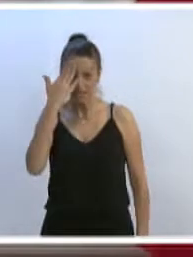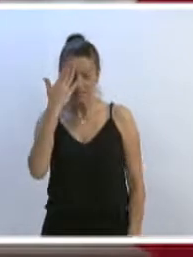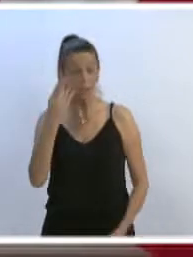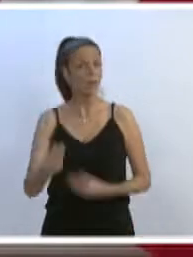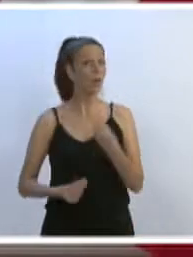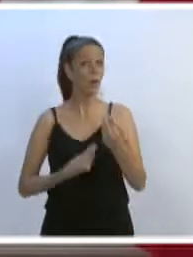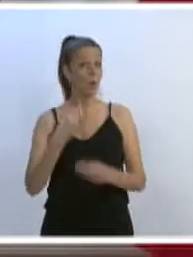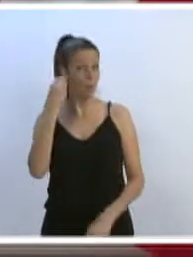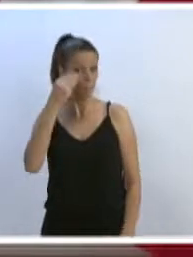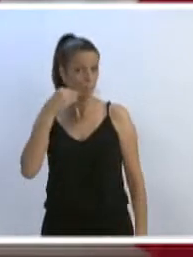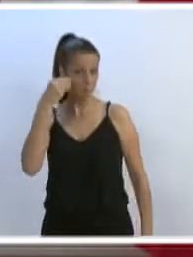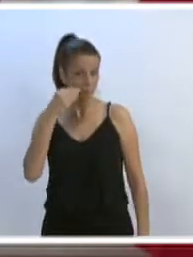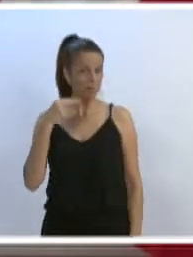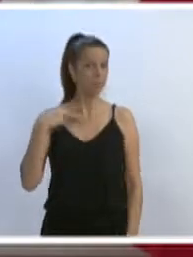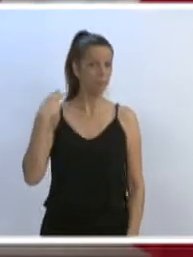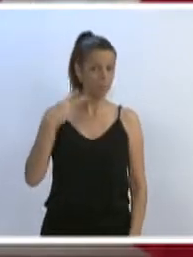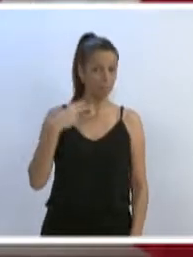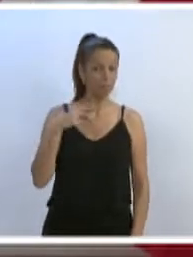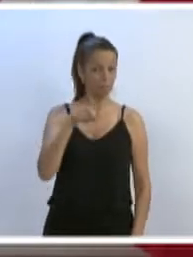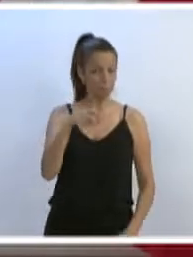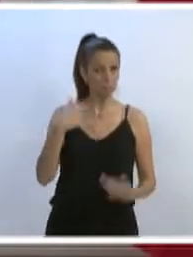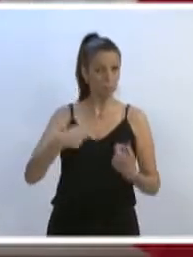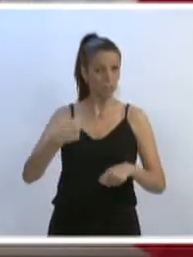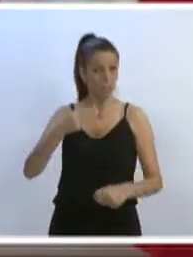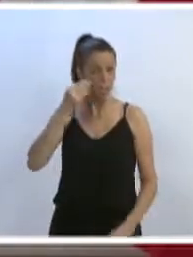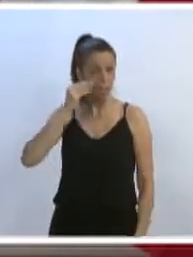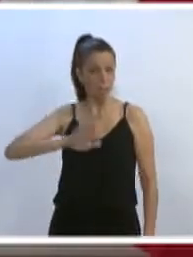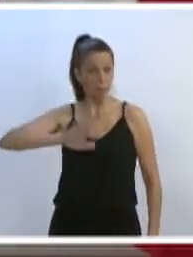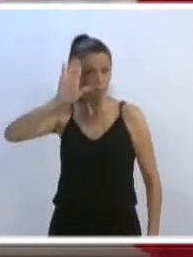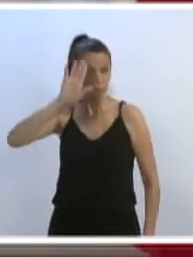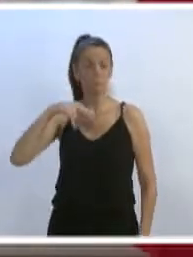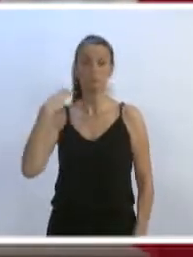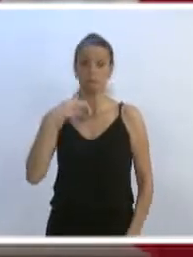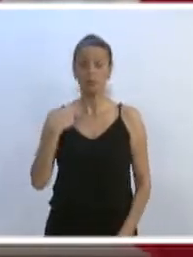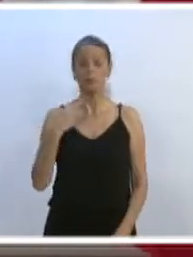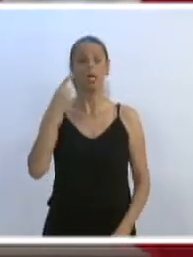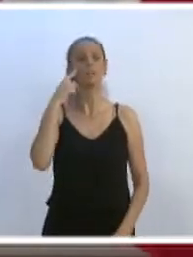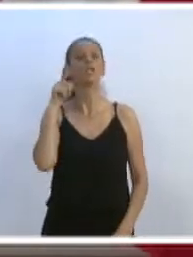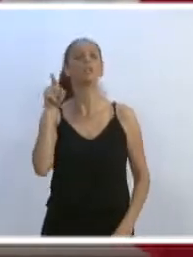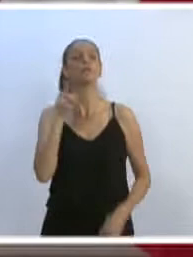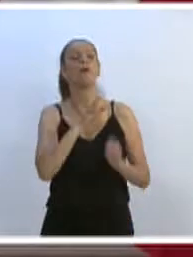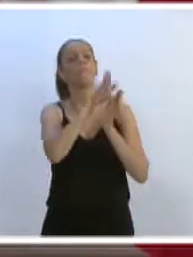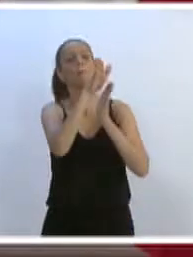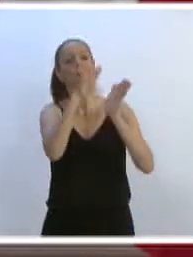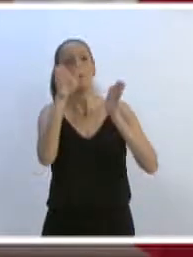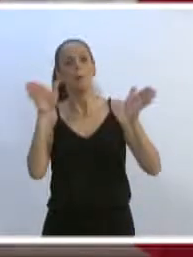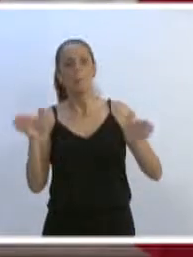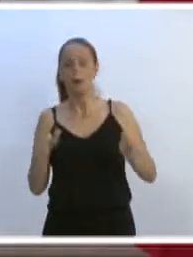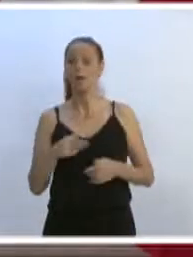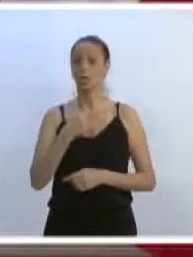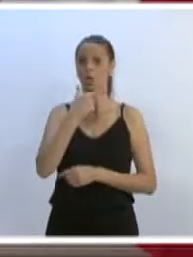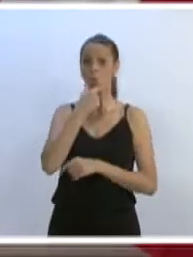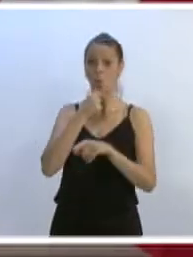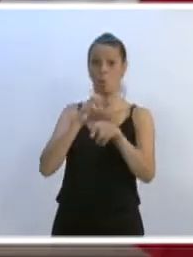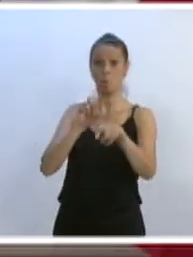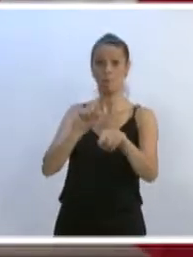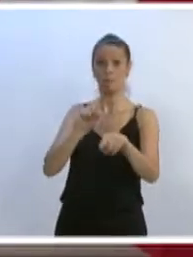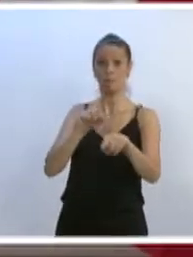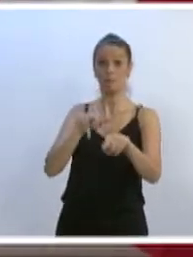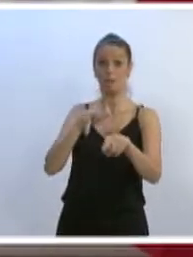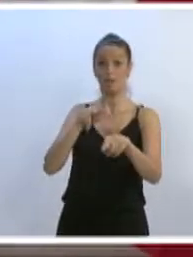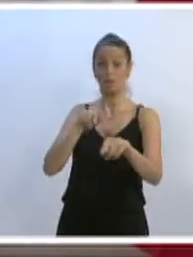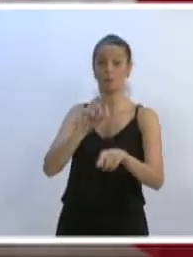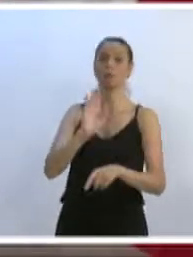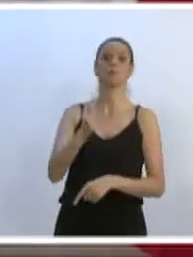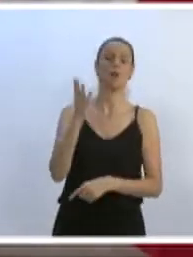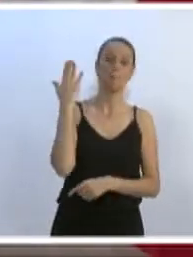seja candidato pra ver falar é fácil quero ver lá fazer os votos tirar os votos e sérgio deu a cara a tapa parabéns